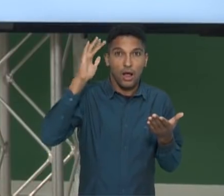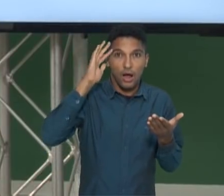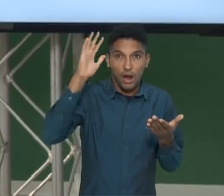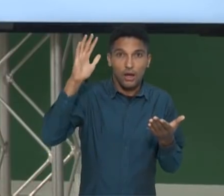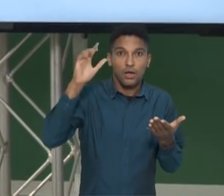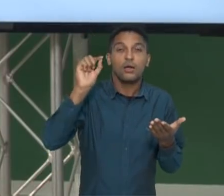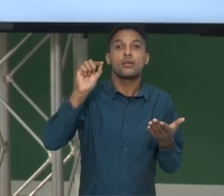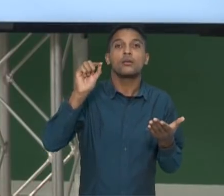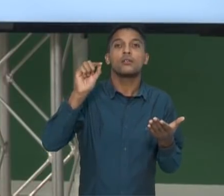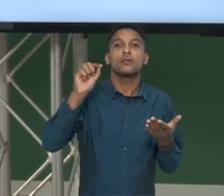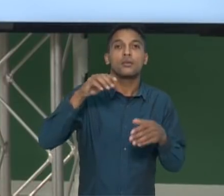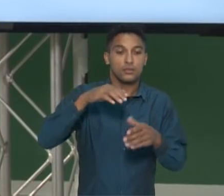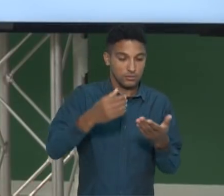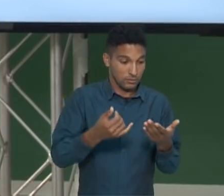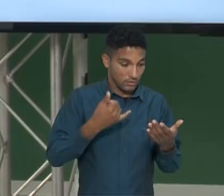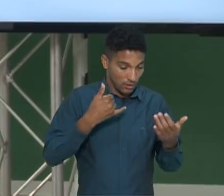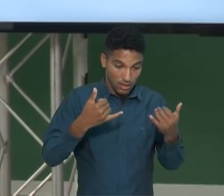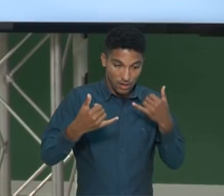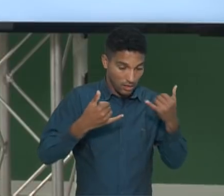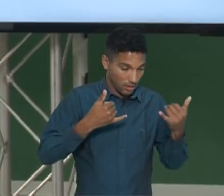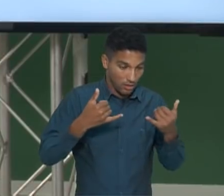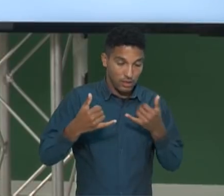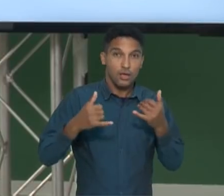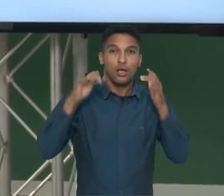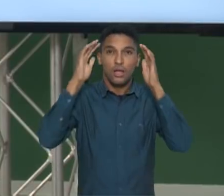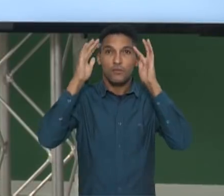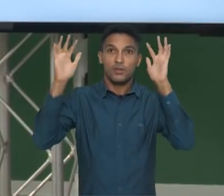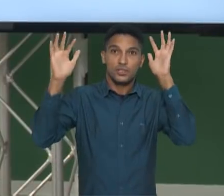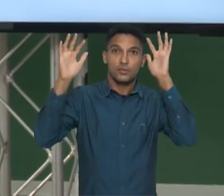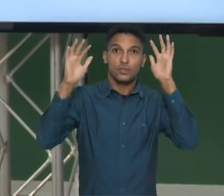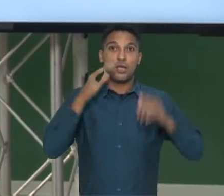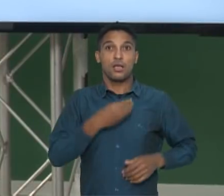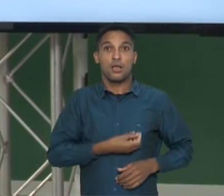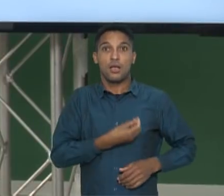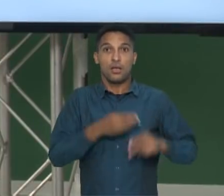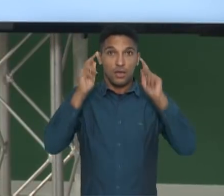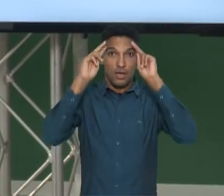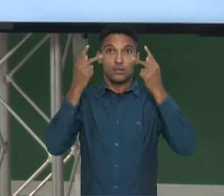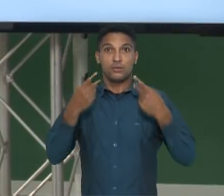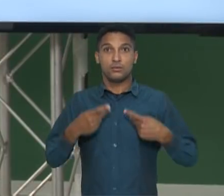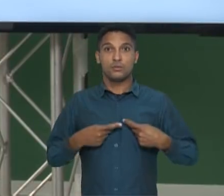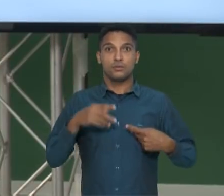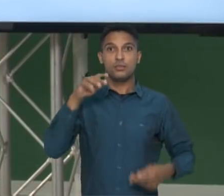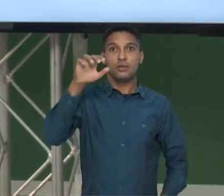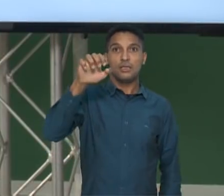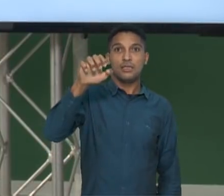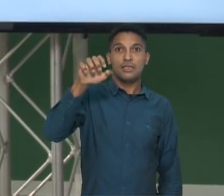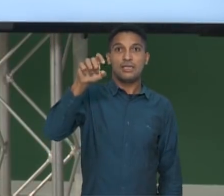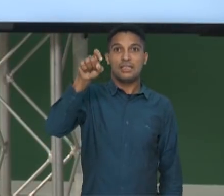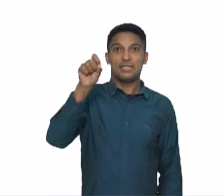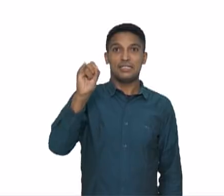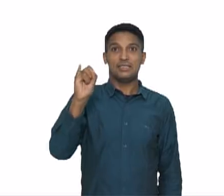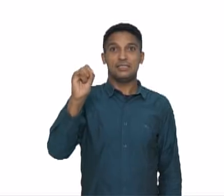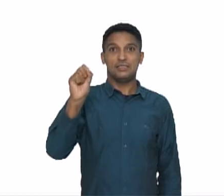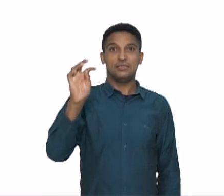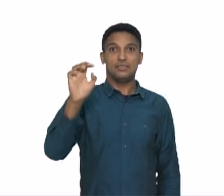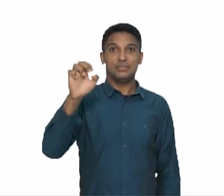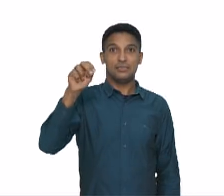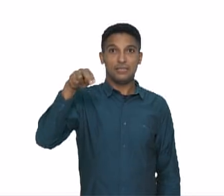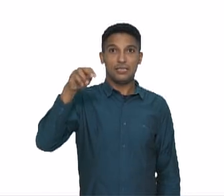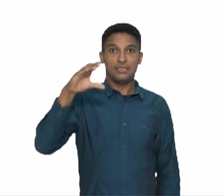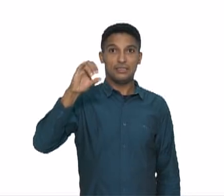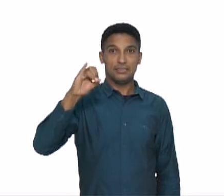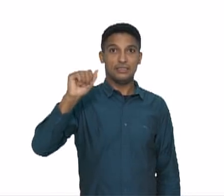ela traz muito o conceito de efemeridade, né, que eu trouxe aqui para a gente retomar de novo. O que é uma coisa efêmera? É algo breve, que